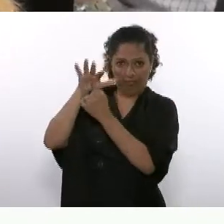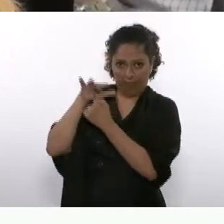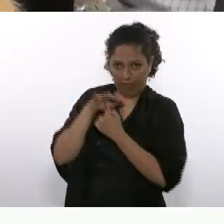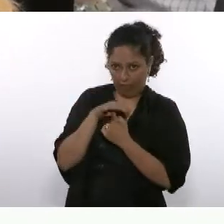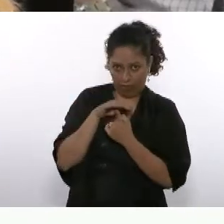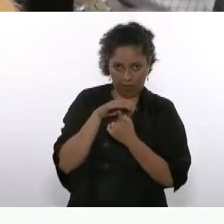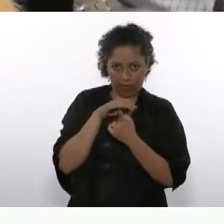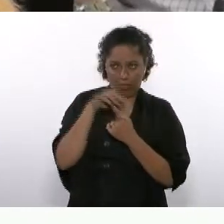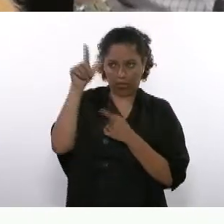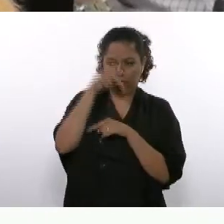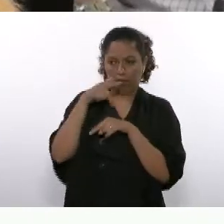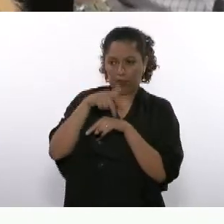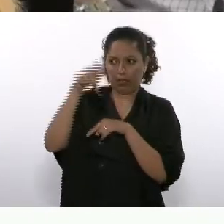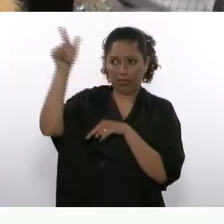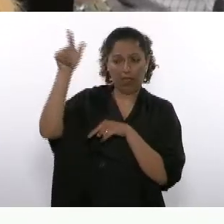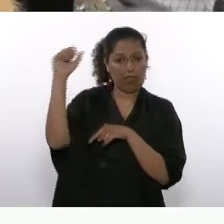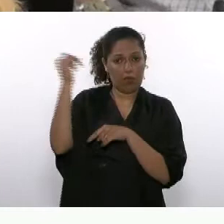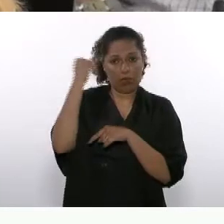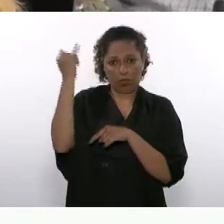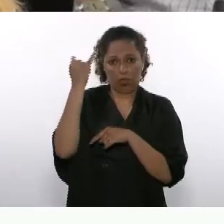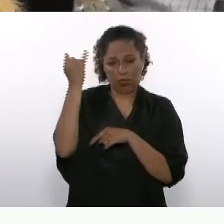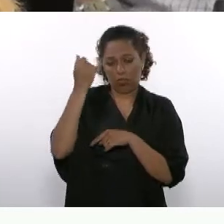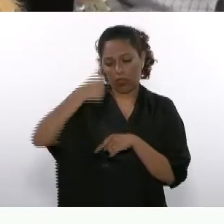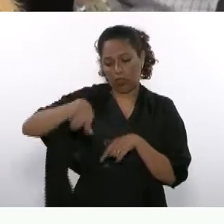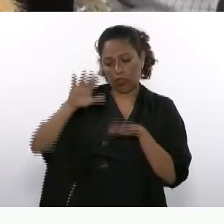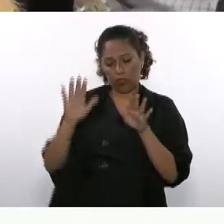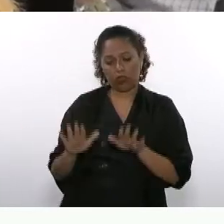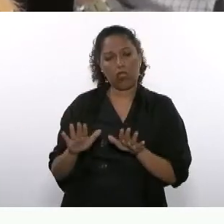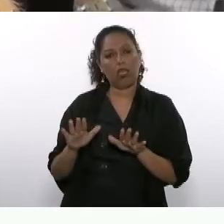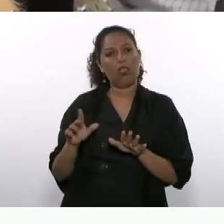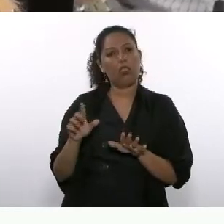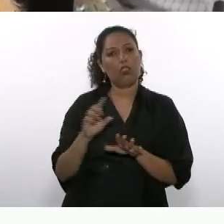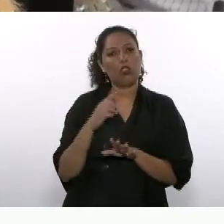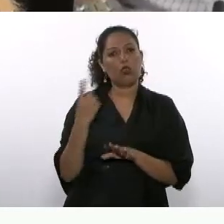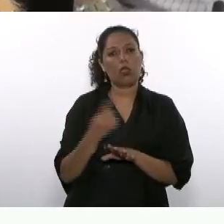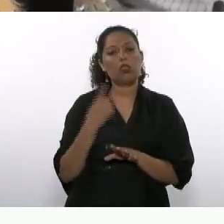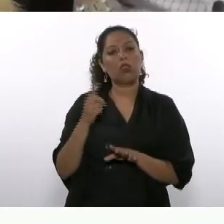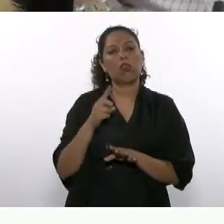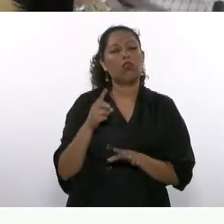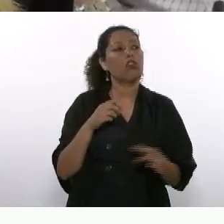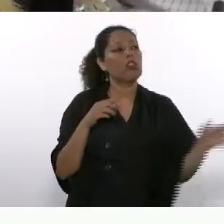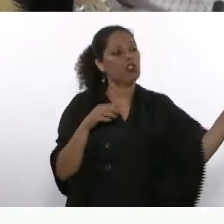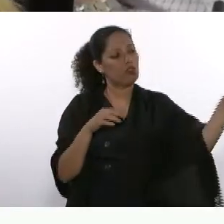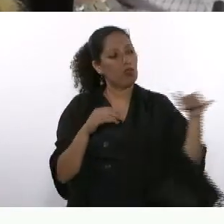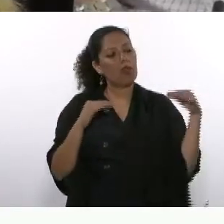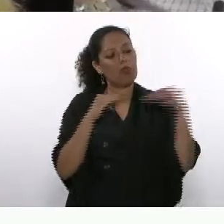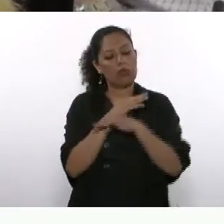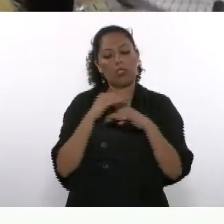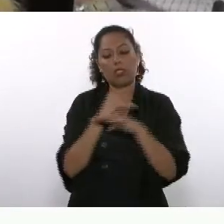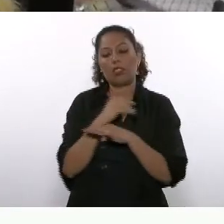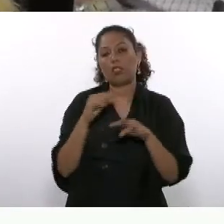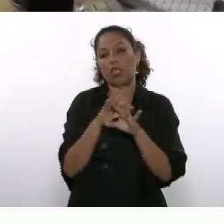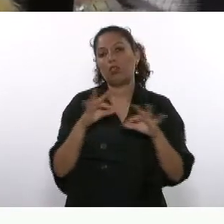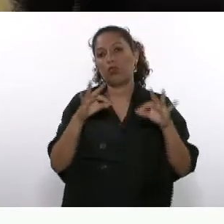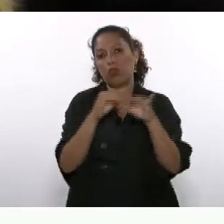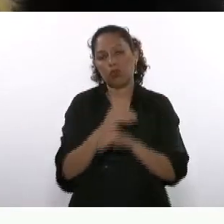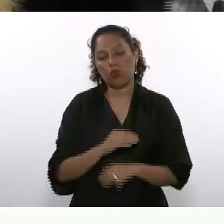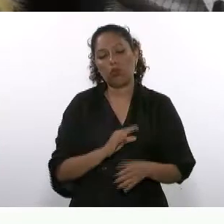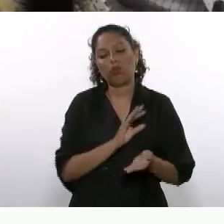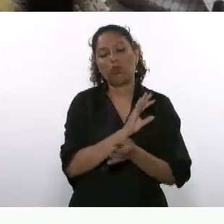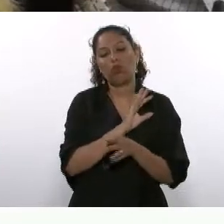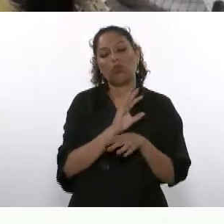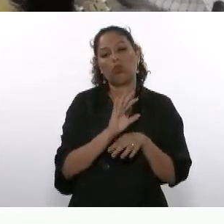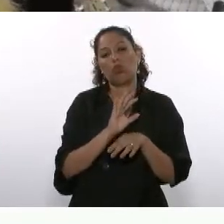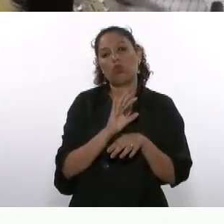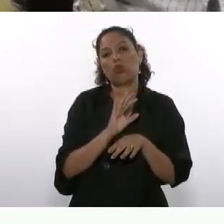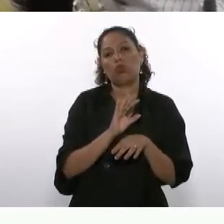estar presente no evento. A gente convida os municípios para que participem gratuitamente e convida os conselhos, os